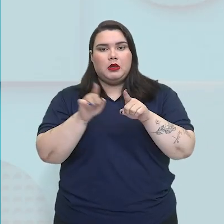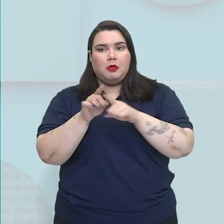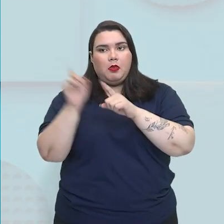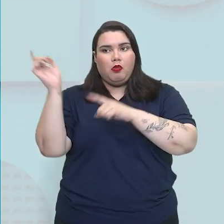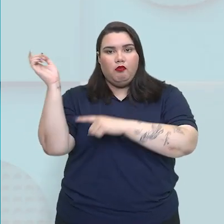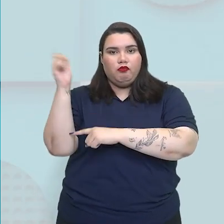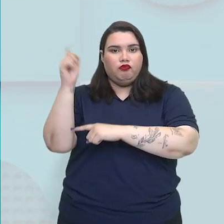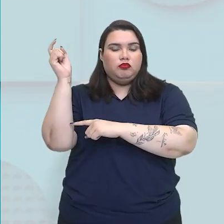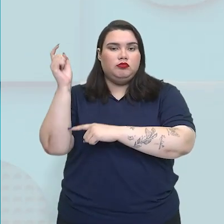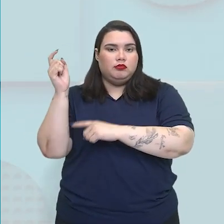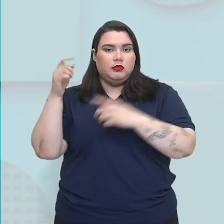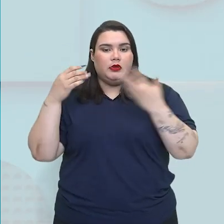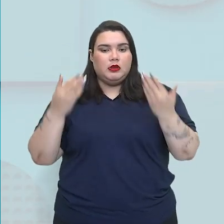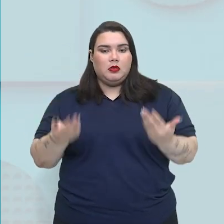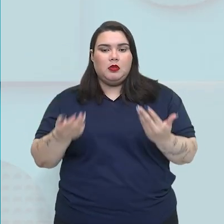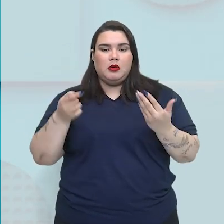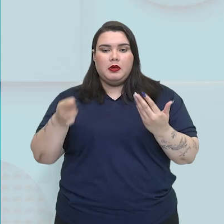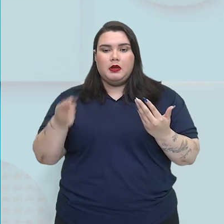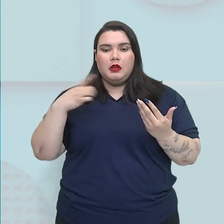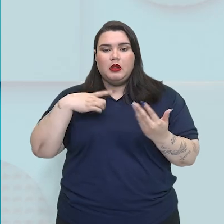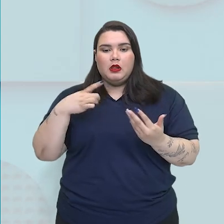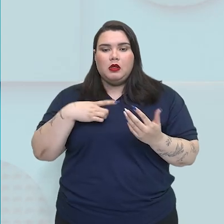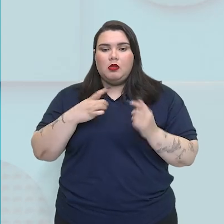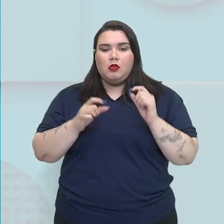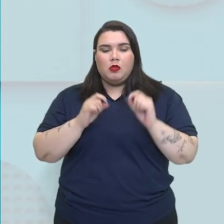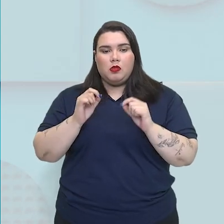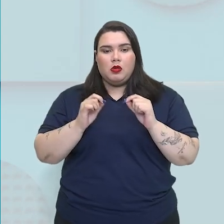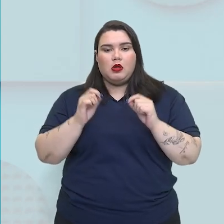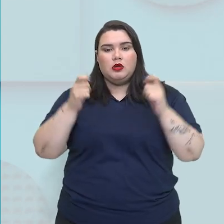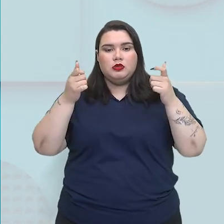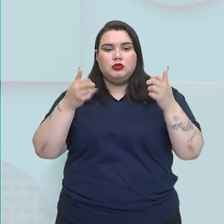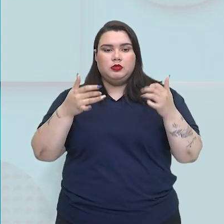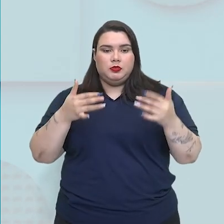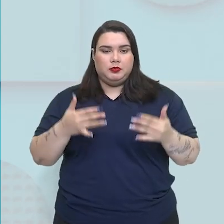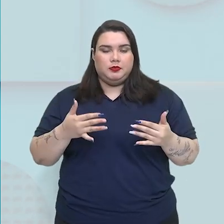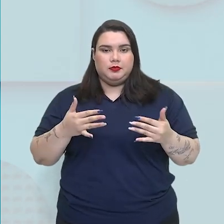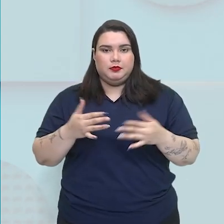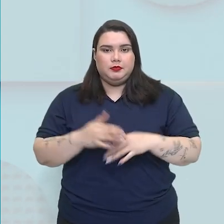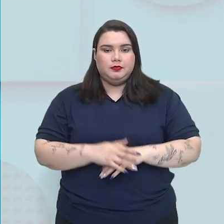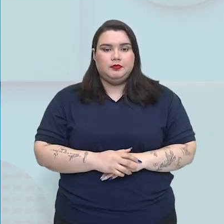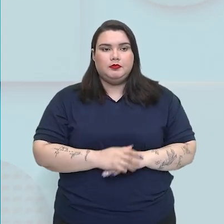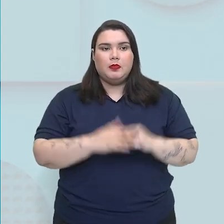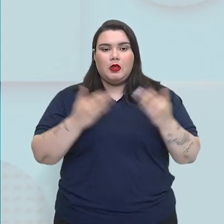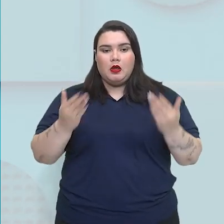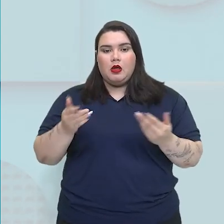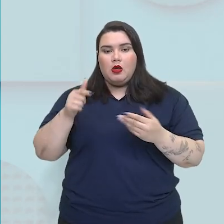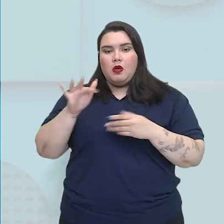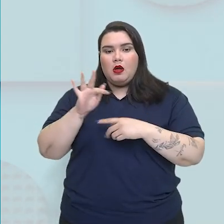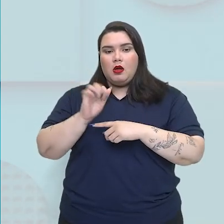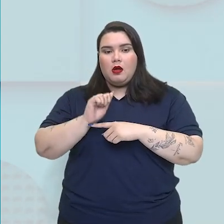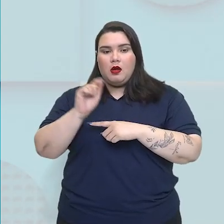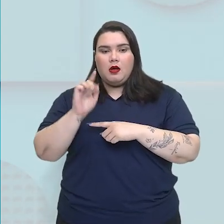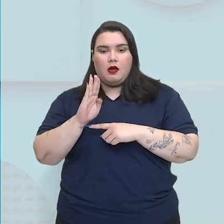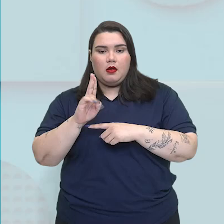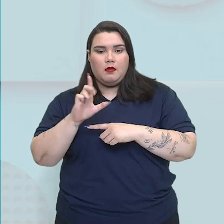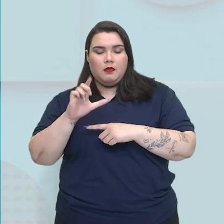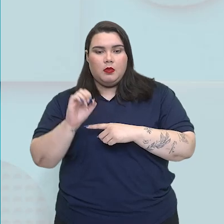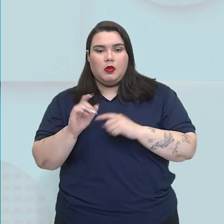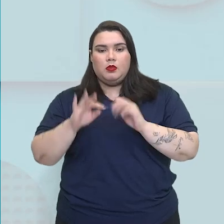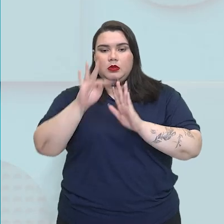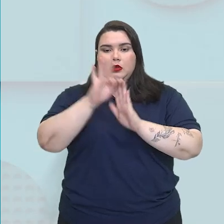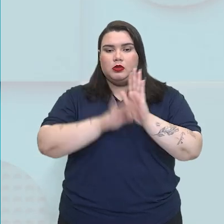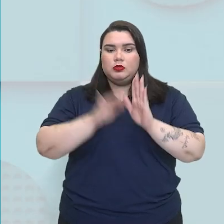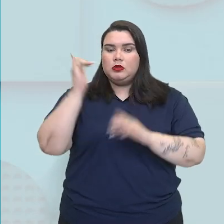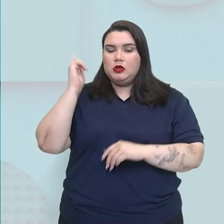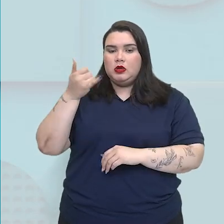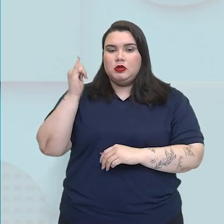é uma fábula, ele tem aí uma moral na história, né? Então ele é um texto narrativo, porque ele